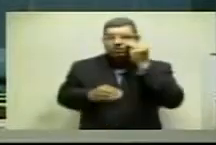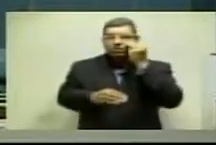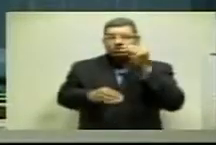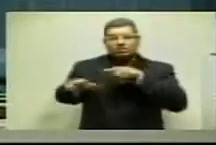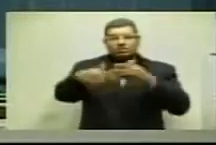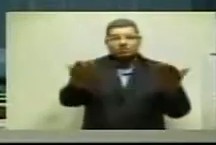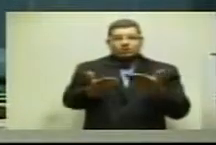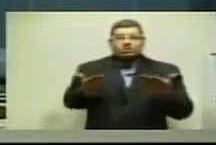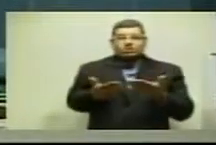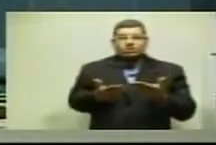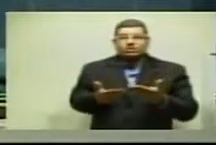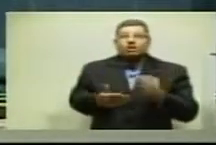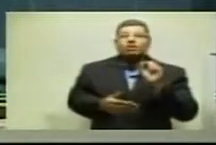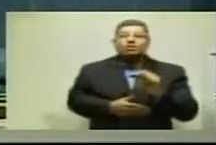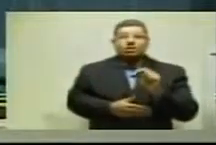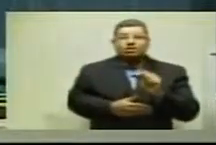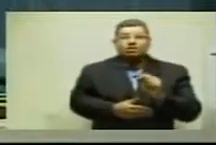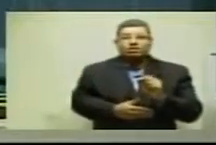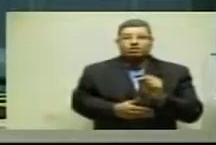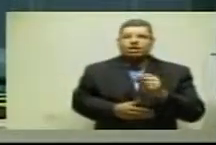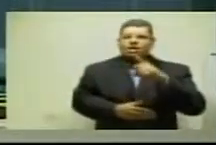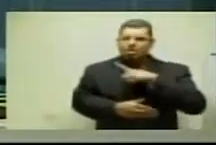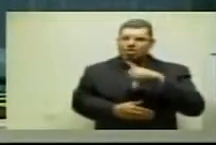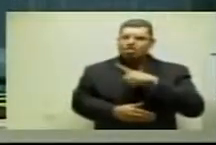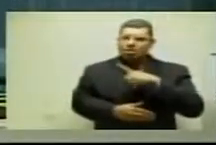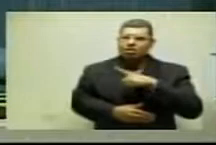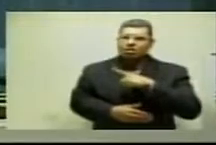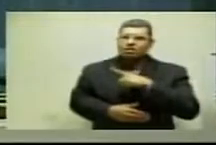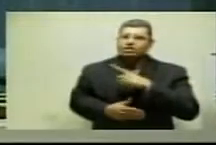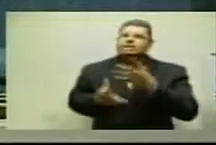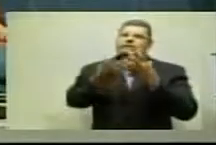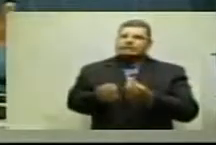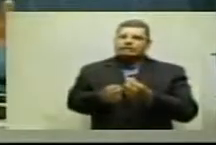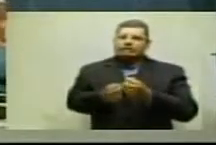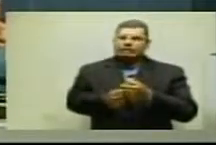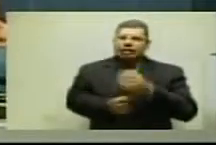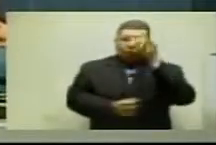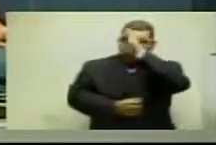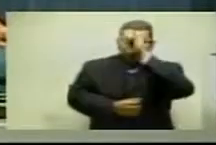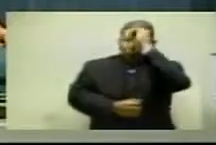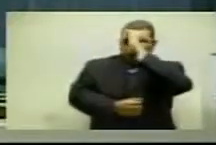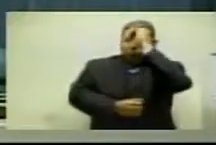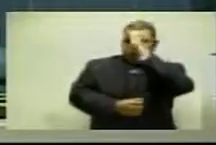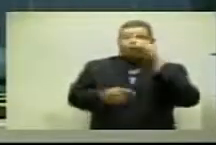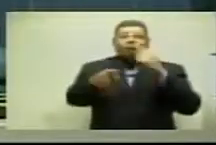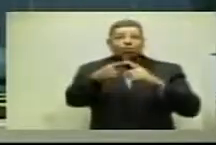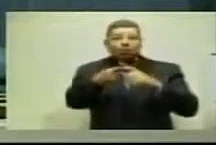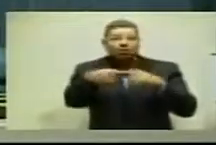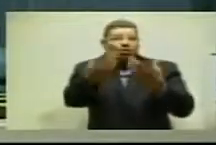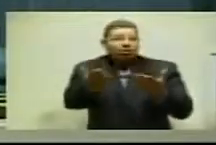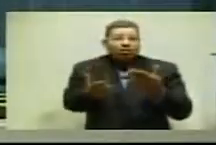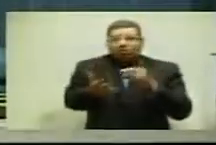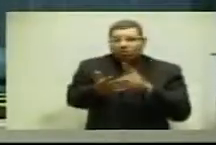vista econômico, ela tende a ser ridícula, porque é